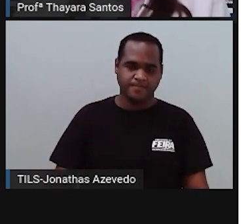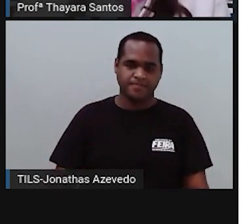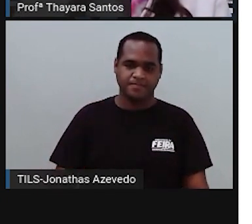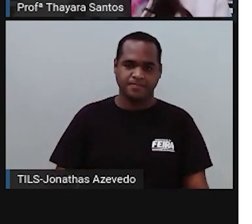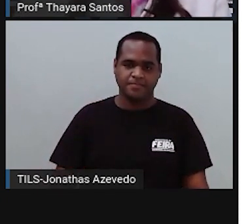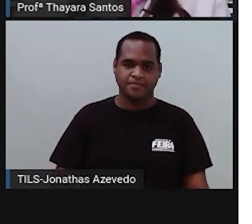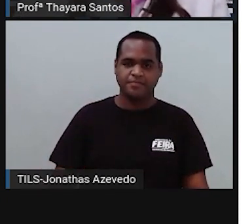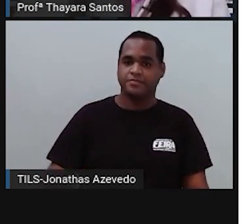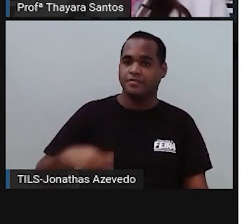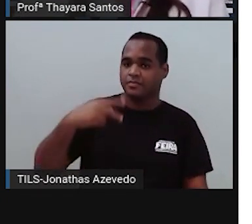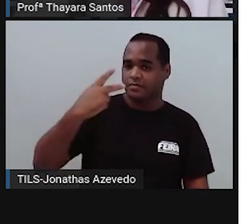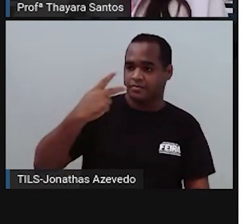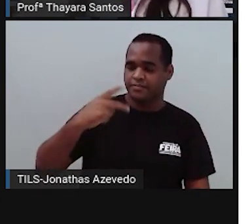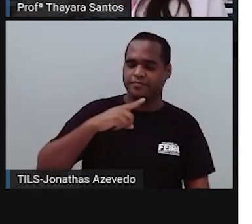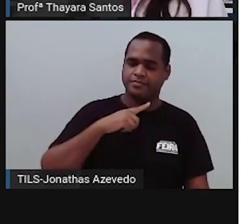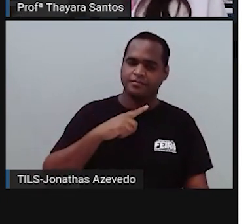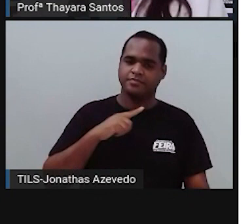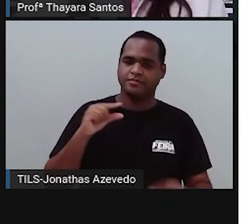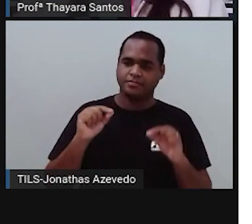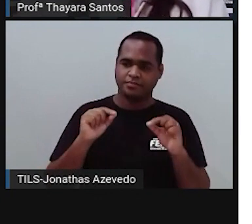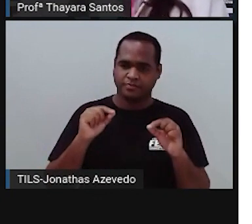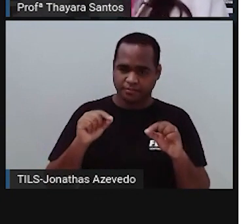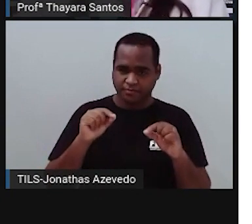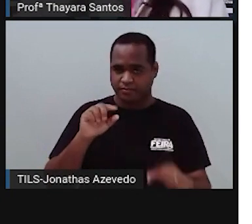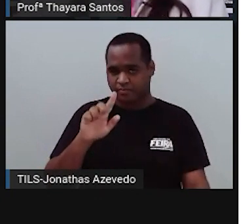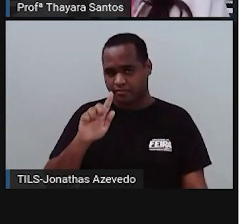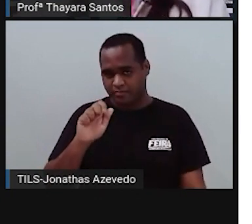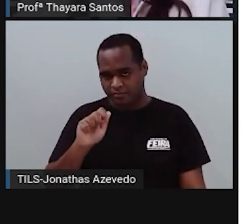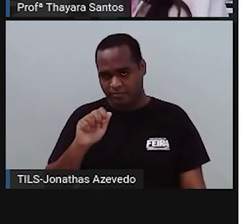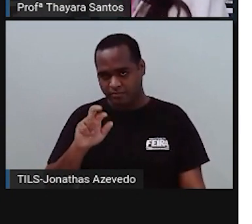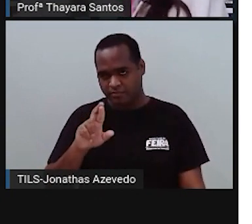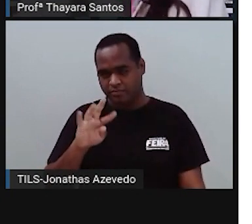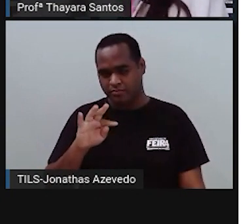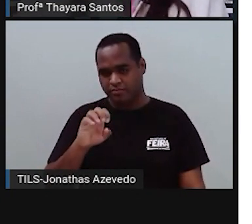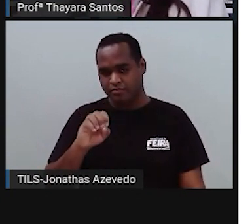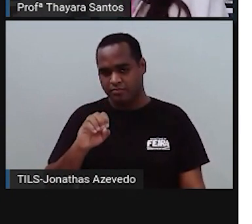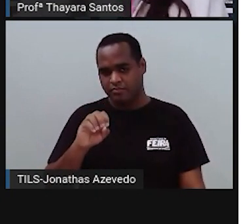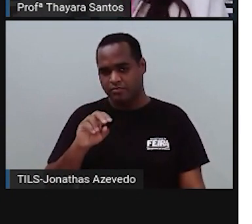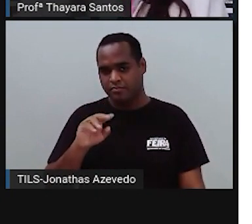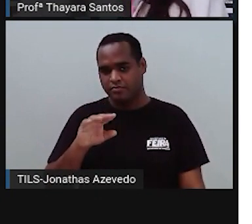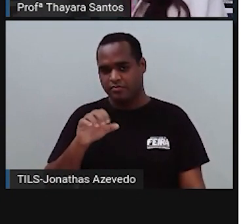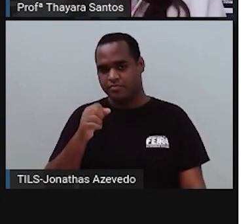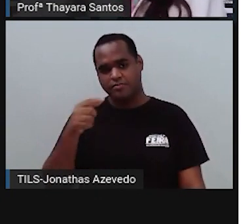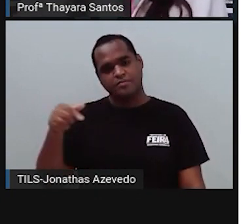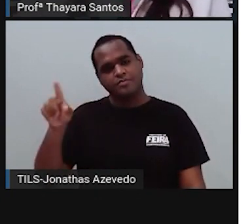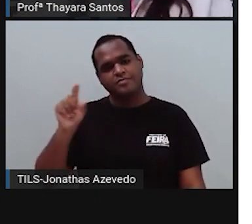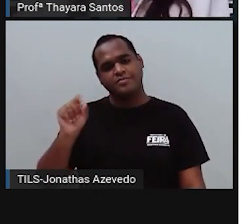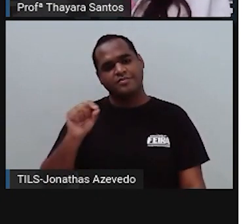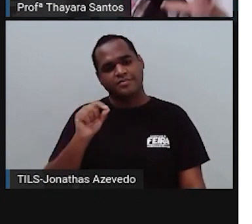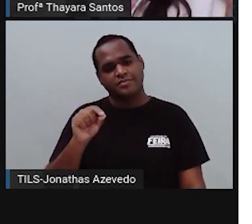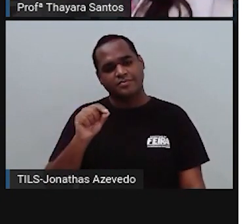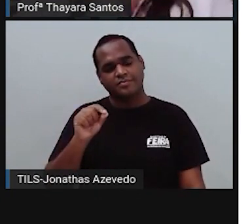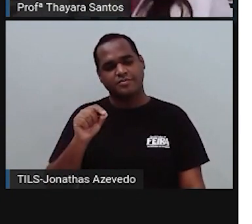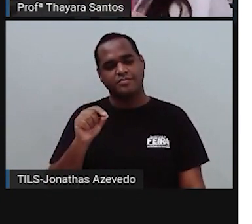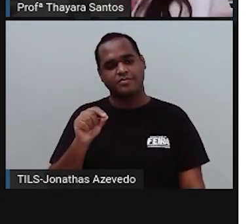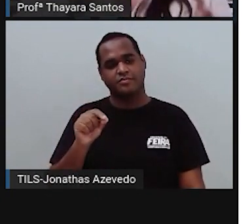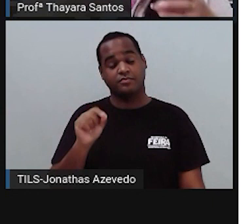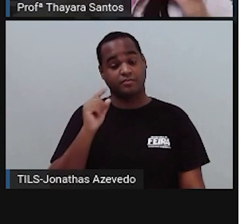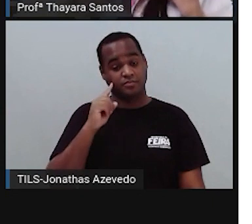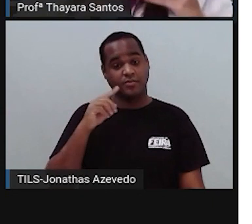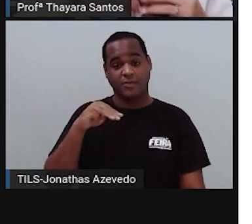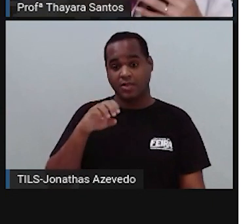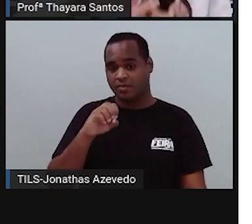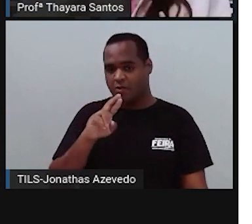A segunda etapa, a gente chama de gastrulação. O que é que acontece na gastrulação? Aquela mórula,